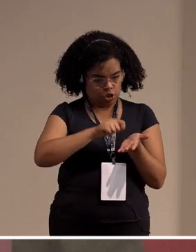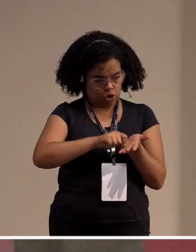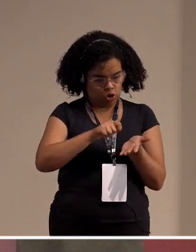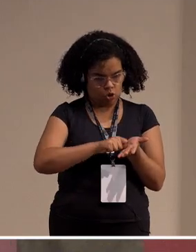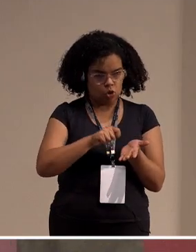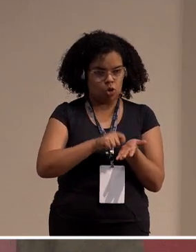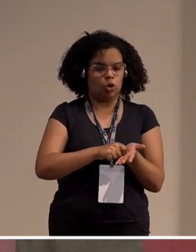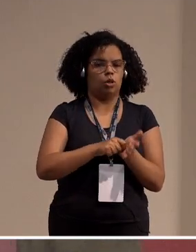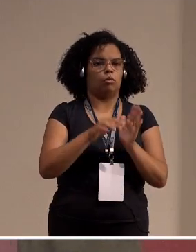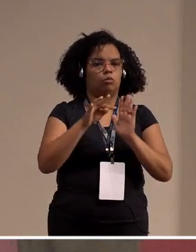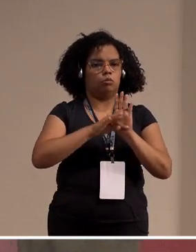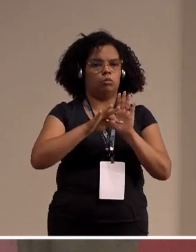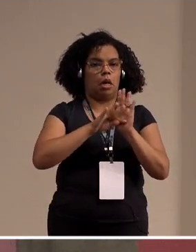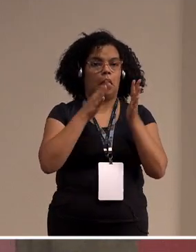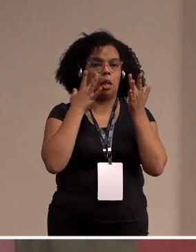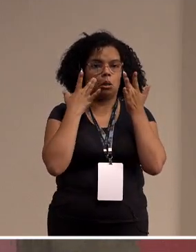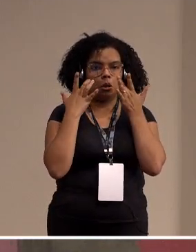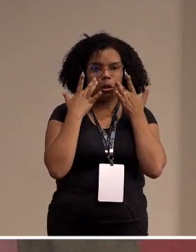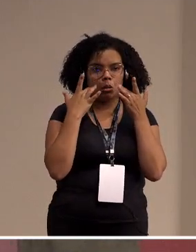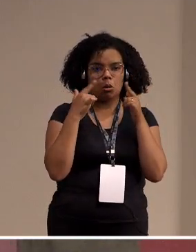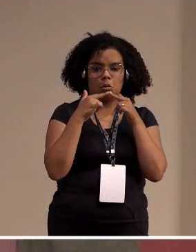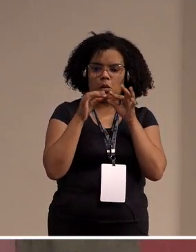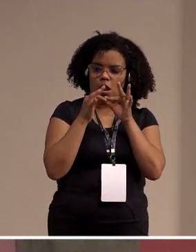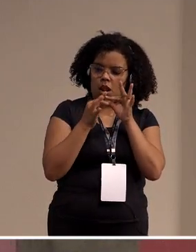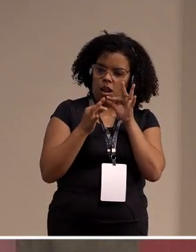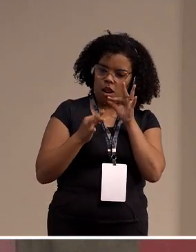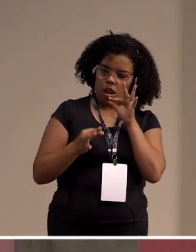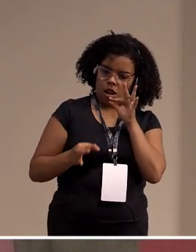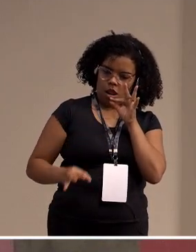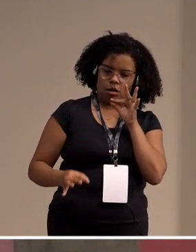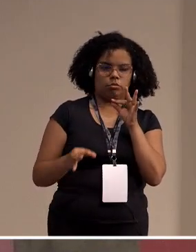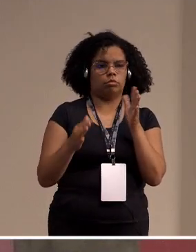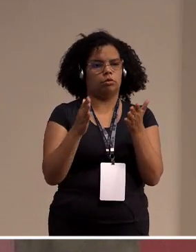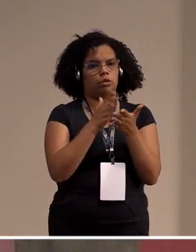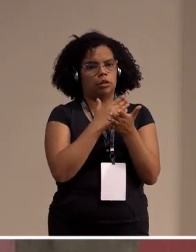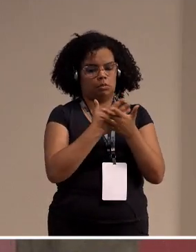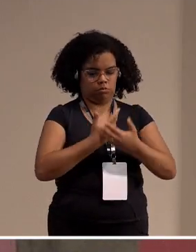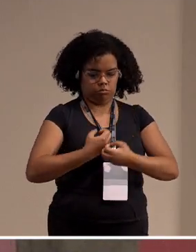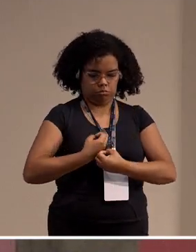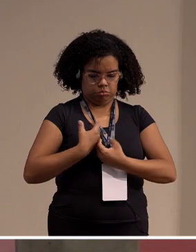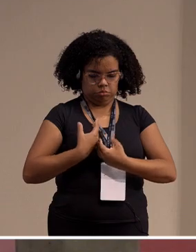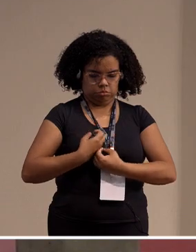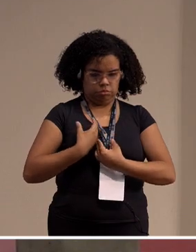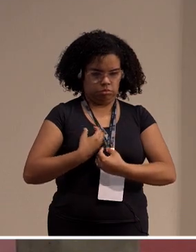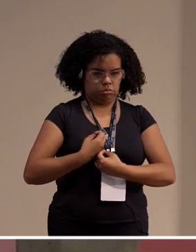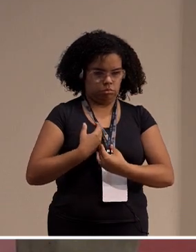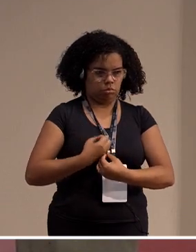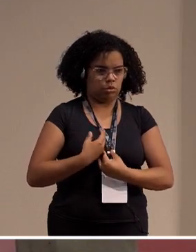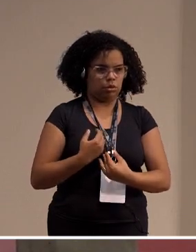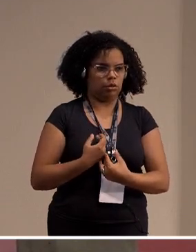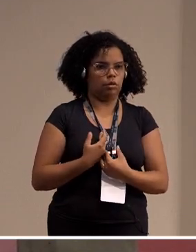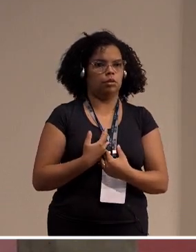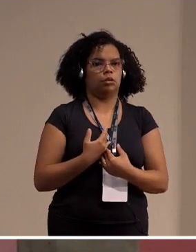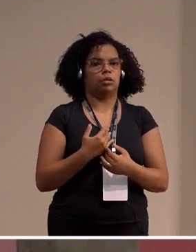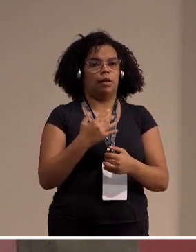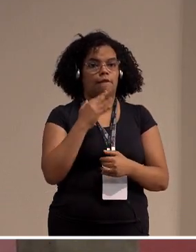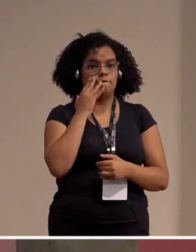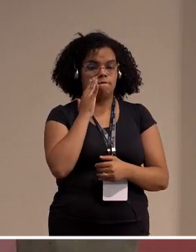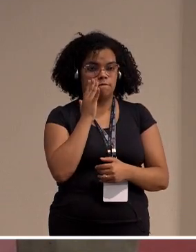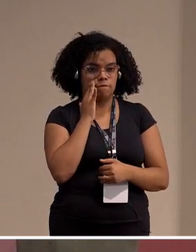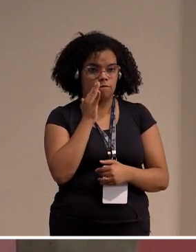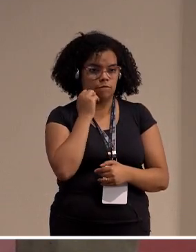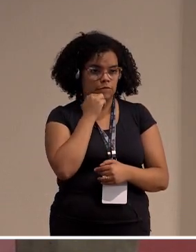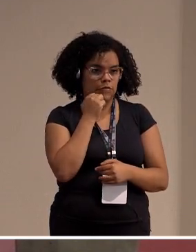e professor, com uma vasta obra composta de livros de poesia, não-ficção, ficção e